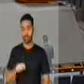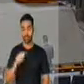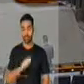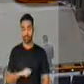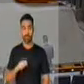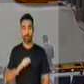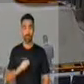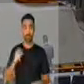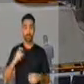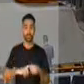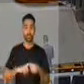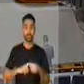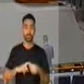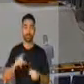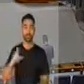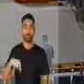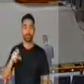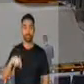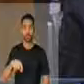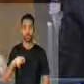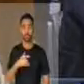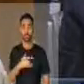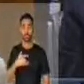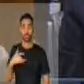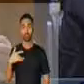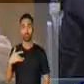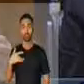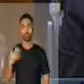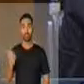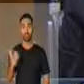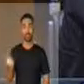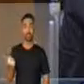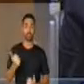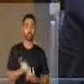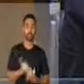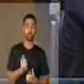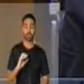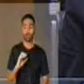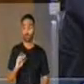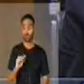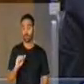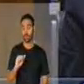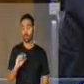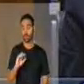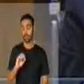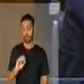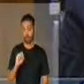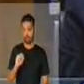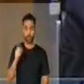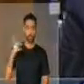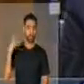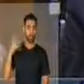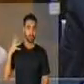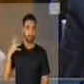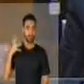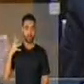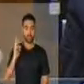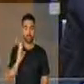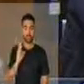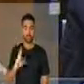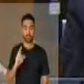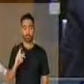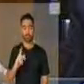Saúde. Passo a presidência dos trabalhos ao deputado autor Caio Nácio, para que possa falar em nome